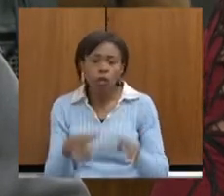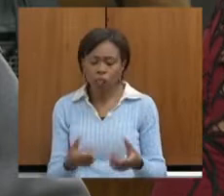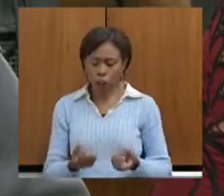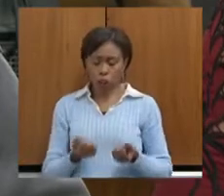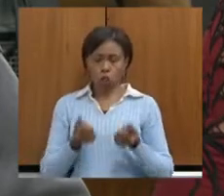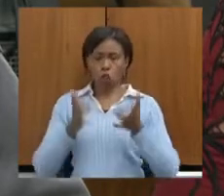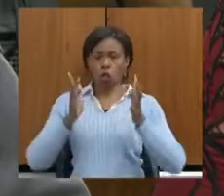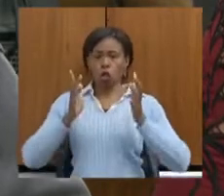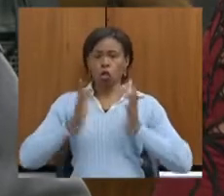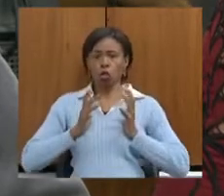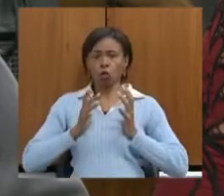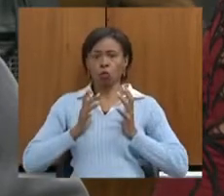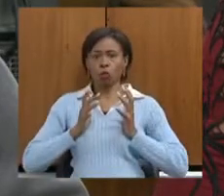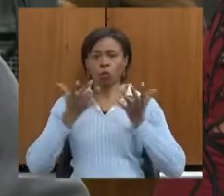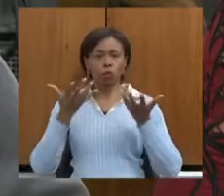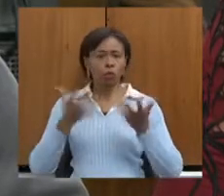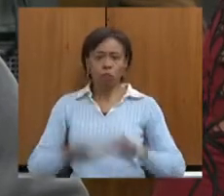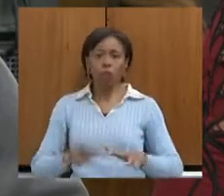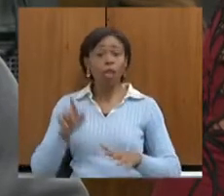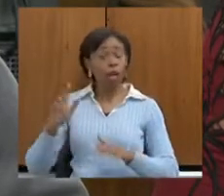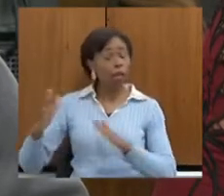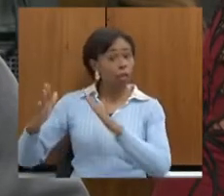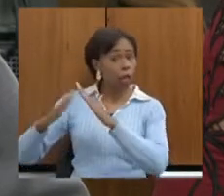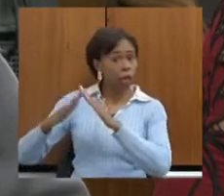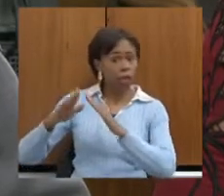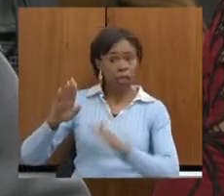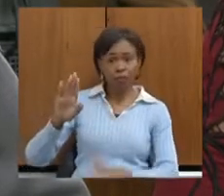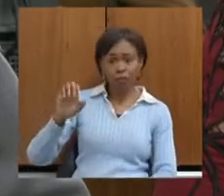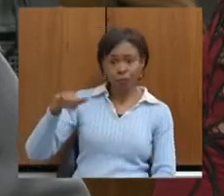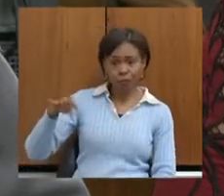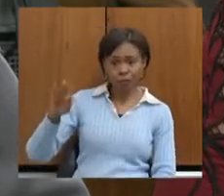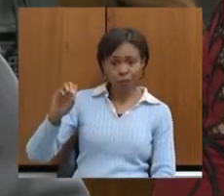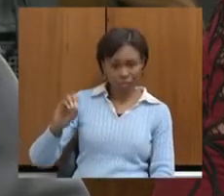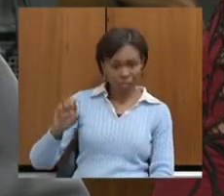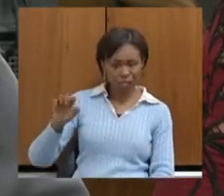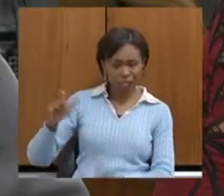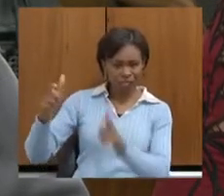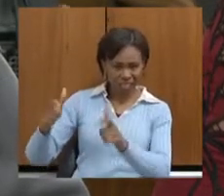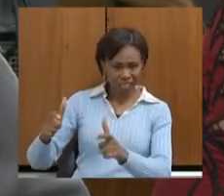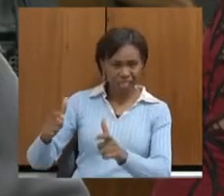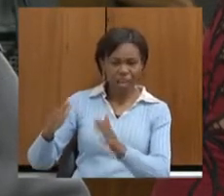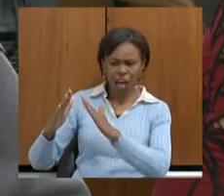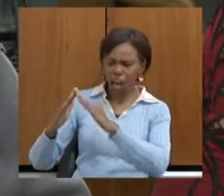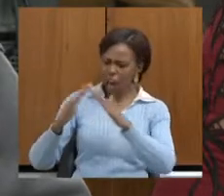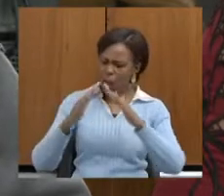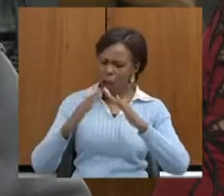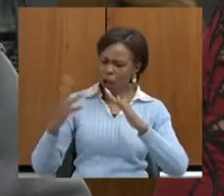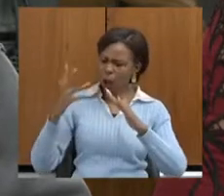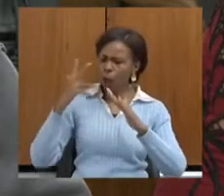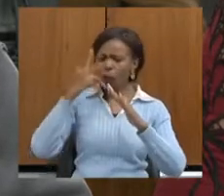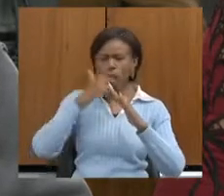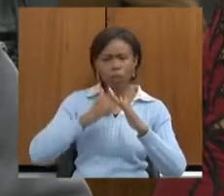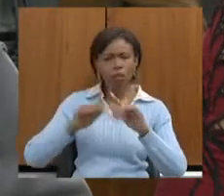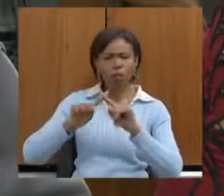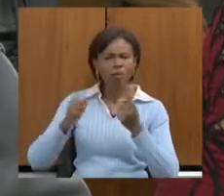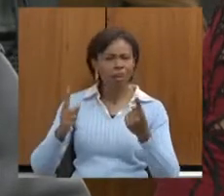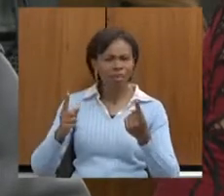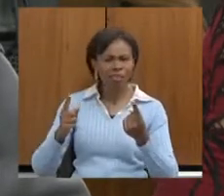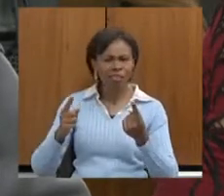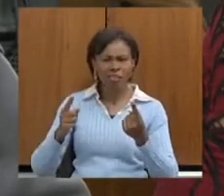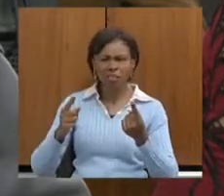própria Joelma falou e todos ativos fala assim olha nós não queremos ficar rico né agora quando for as casas de eventos são